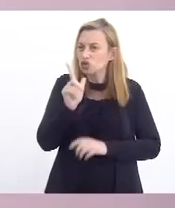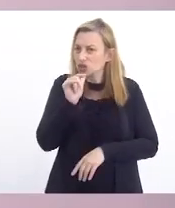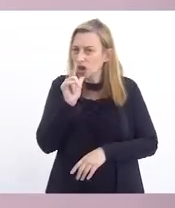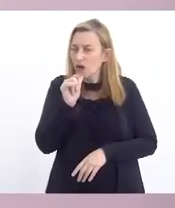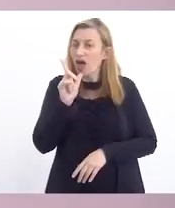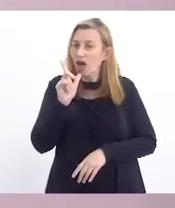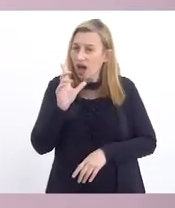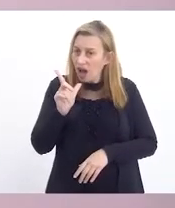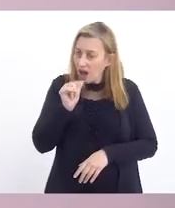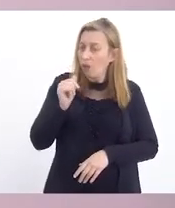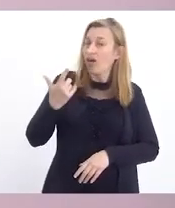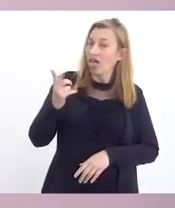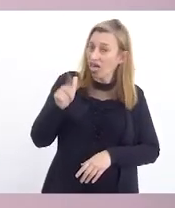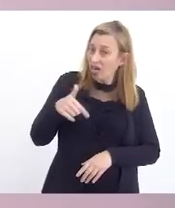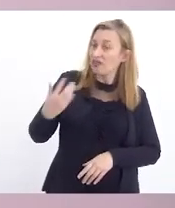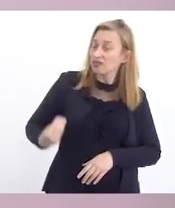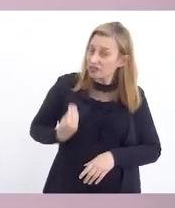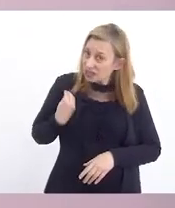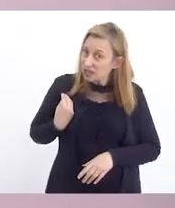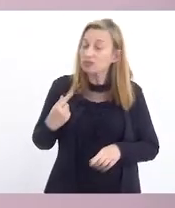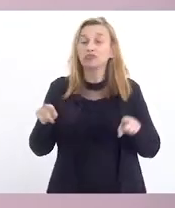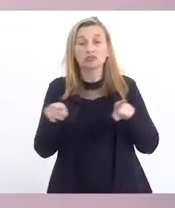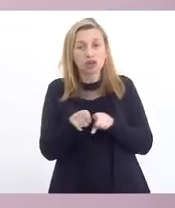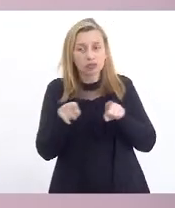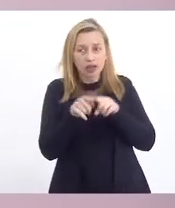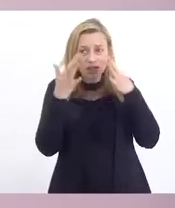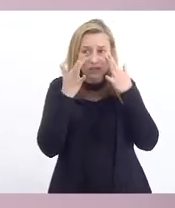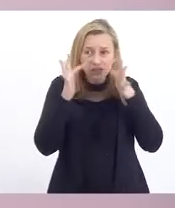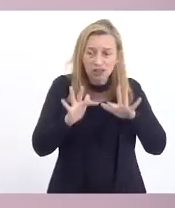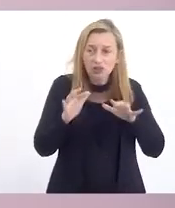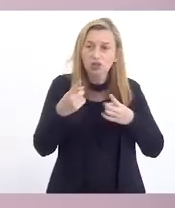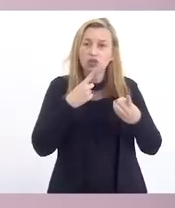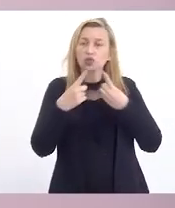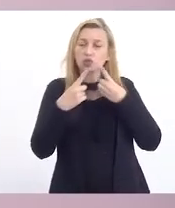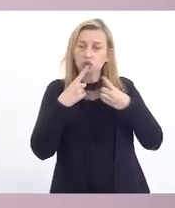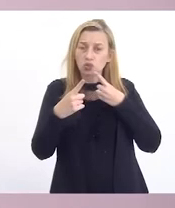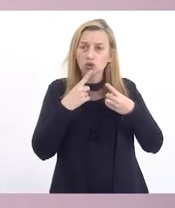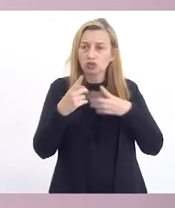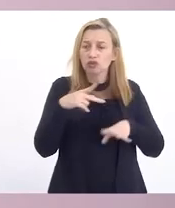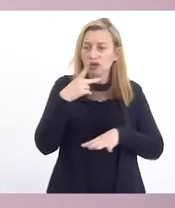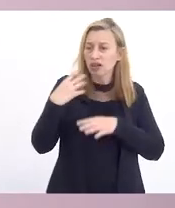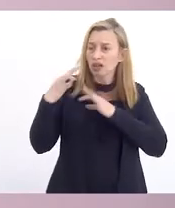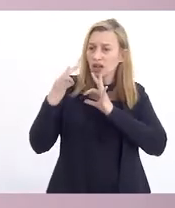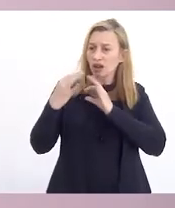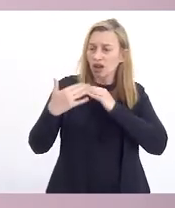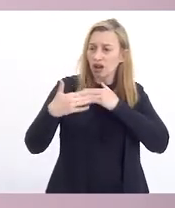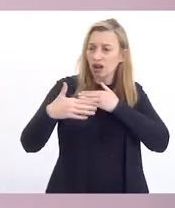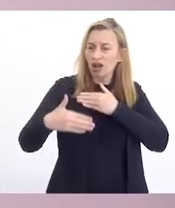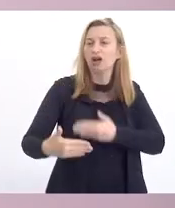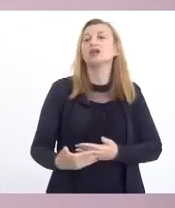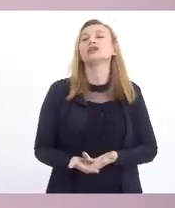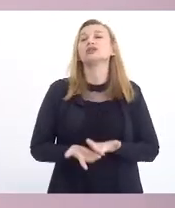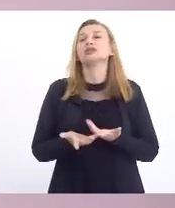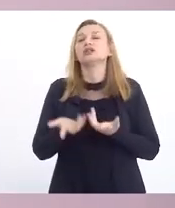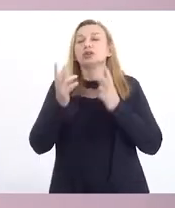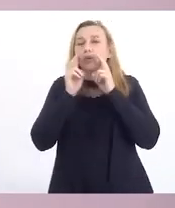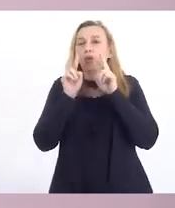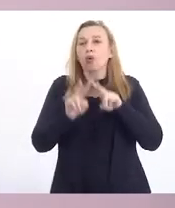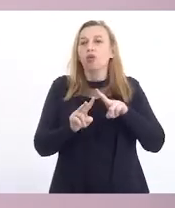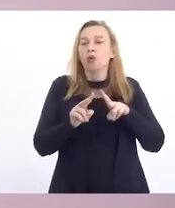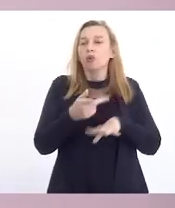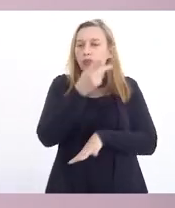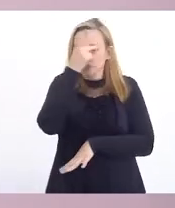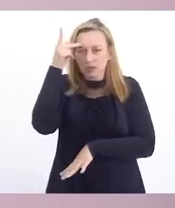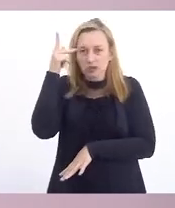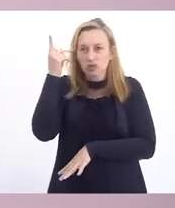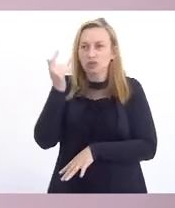água é vida. Isso aqui a gente também chama atenção nessas discussões que a gente vem travando ao longo desses últimos anos, para olhar para essas